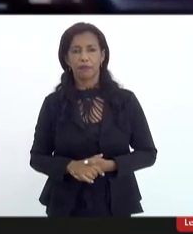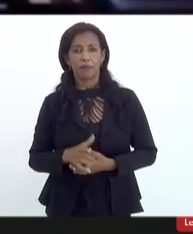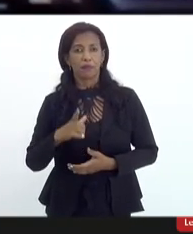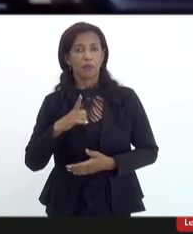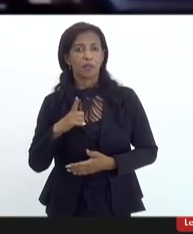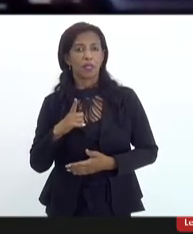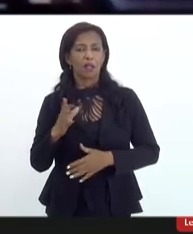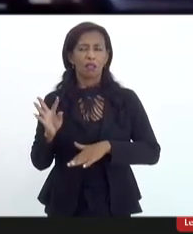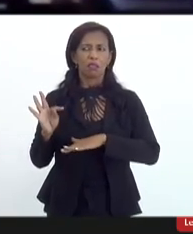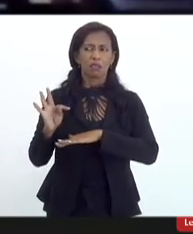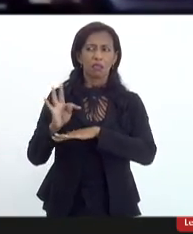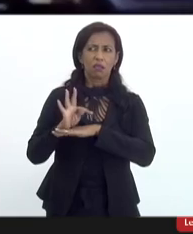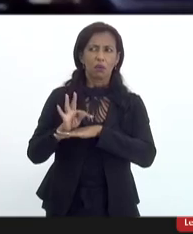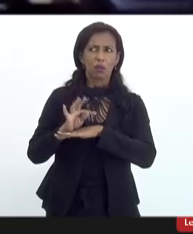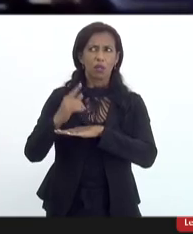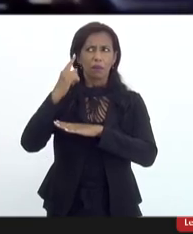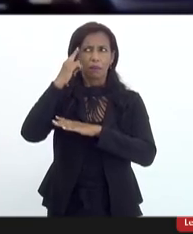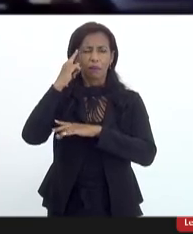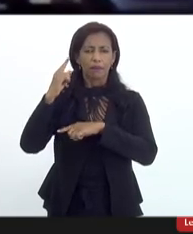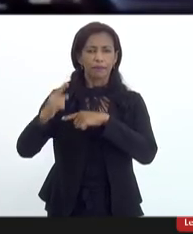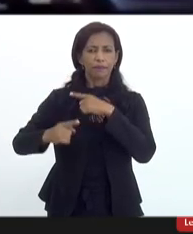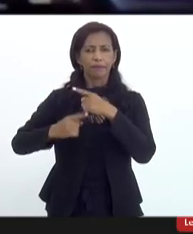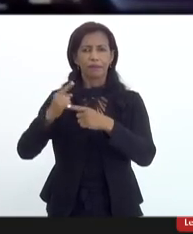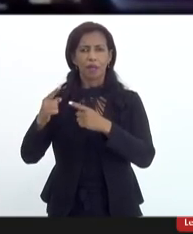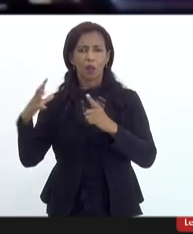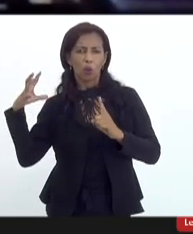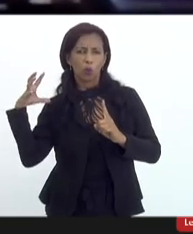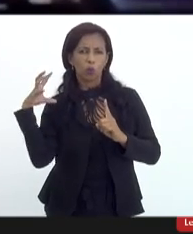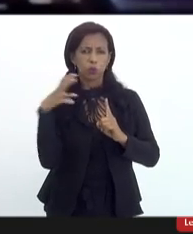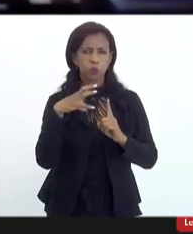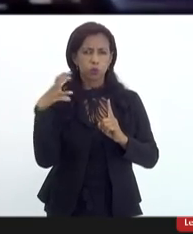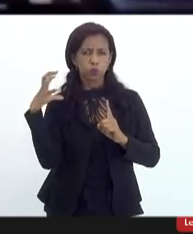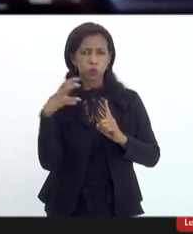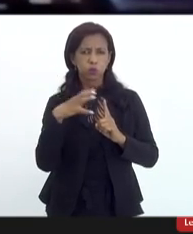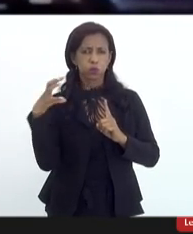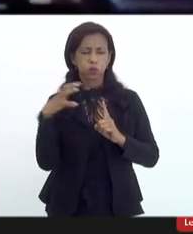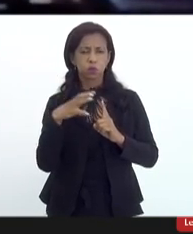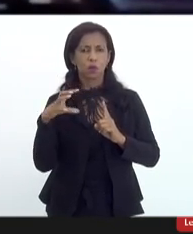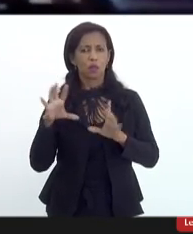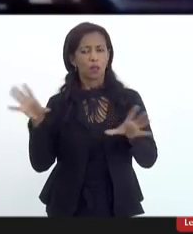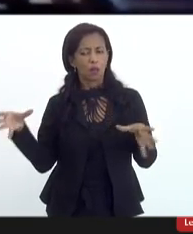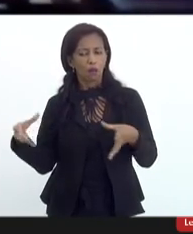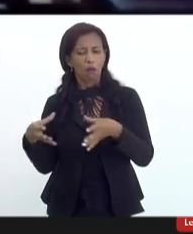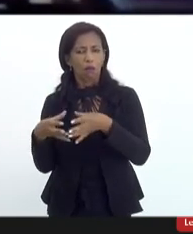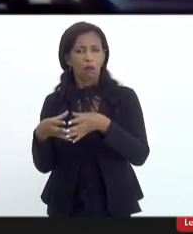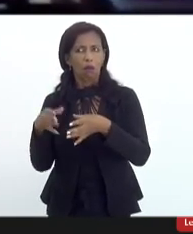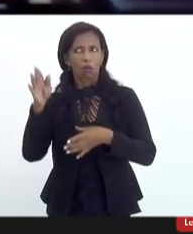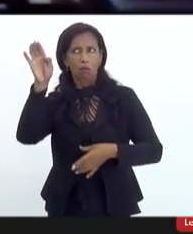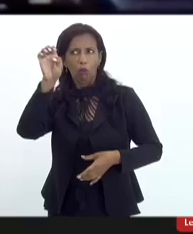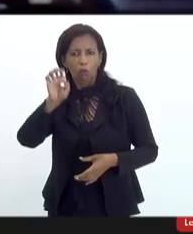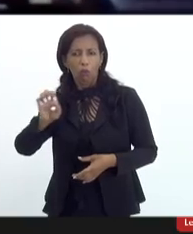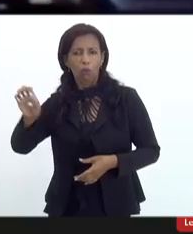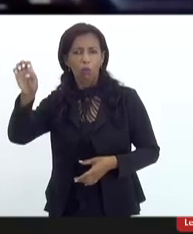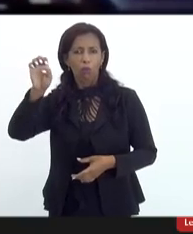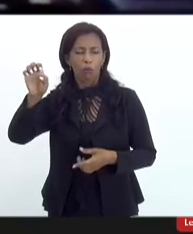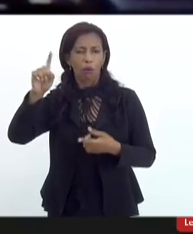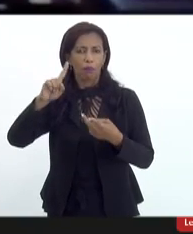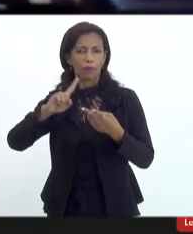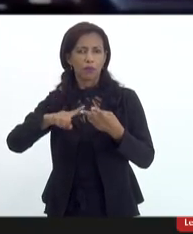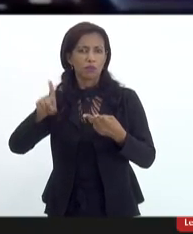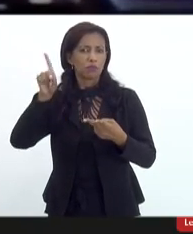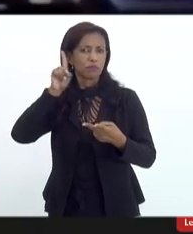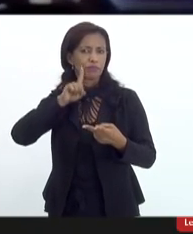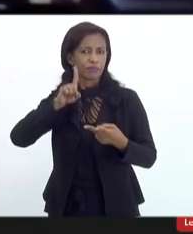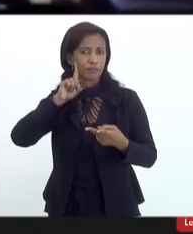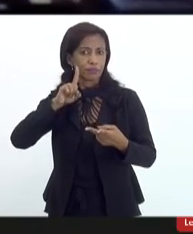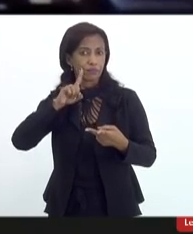teorias criadas depois, que influenciaram grande parte de Europa, Estados Unidos,